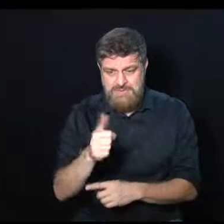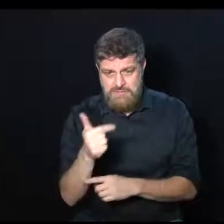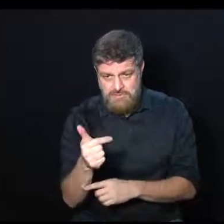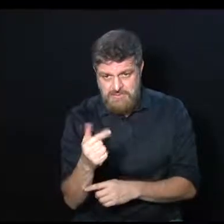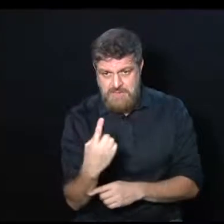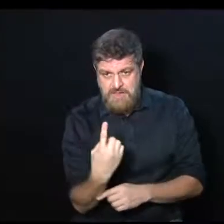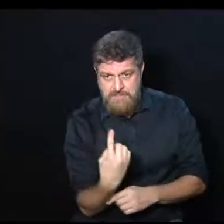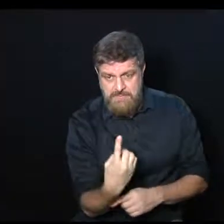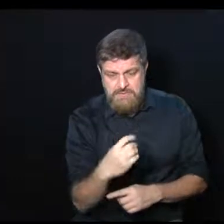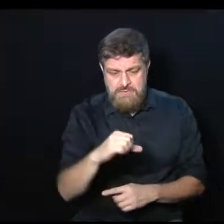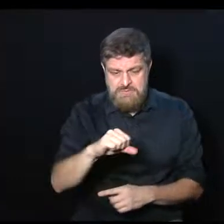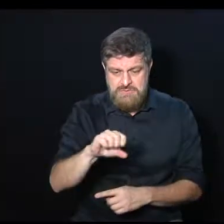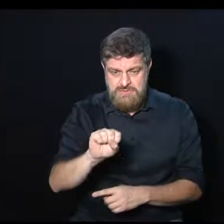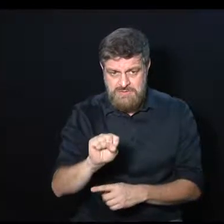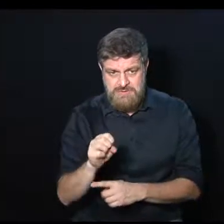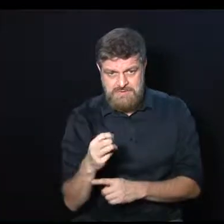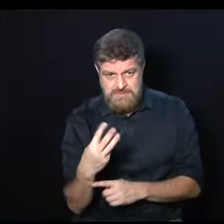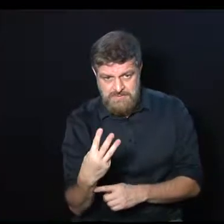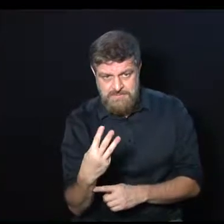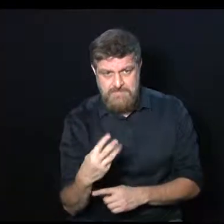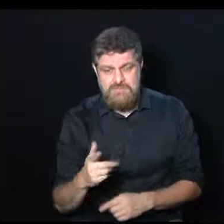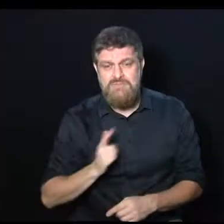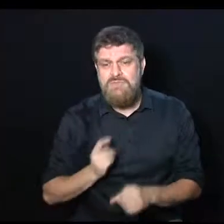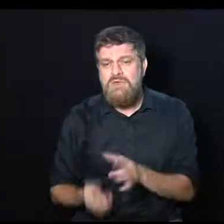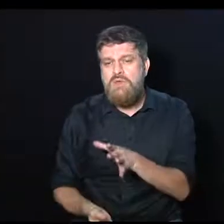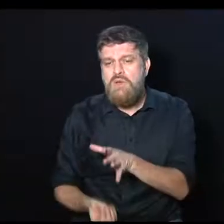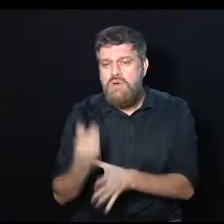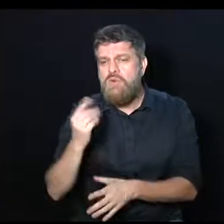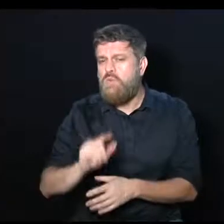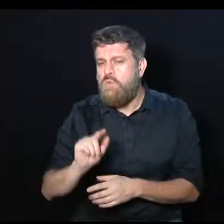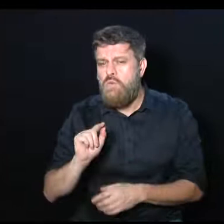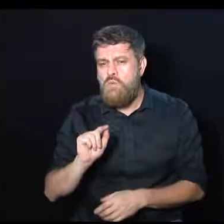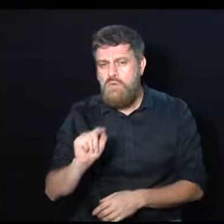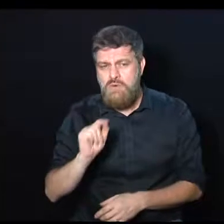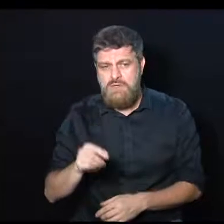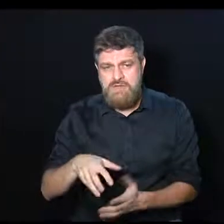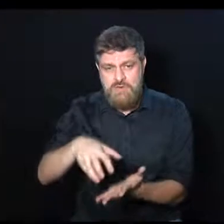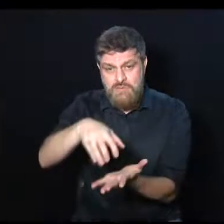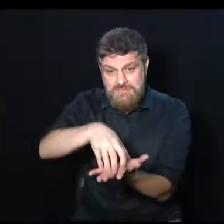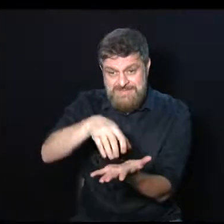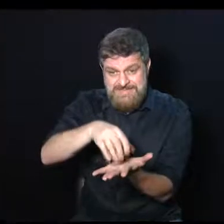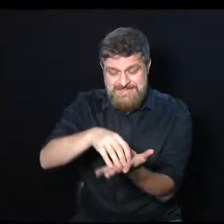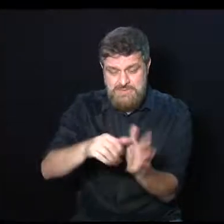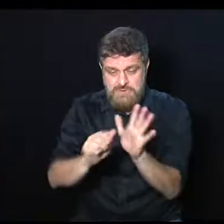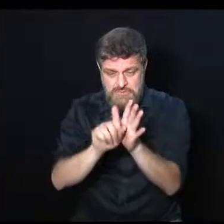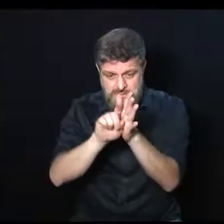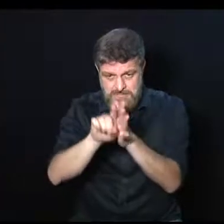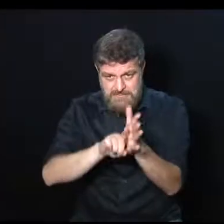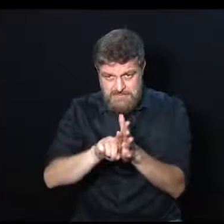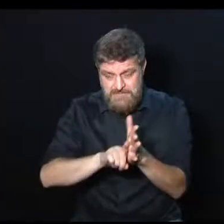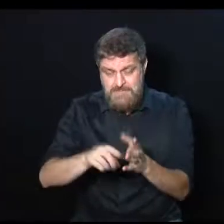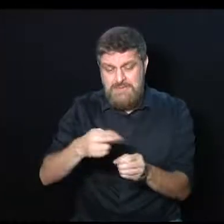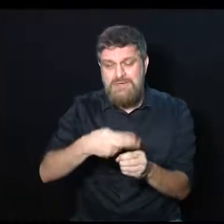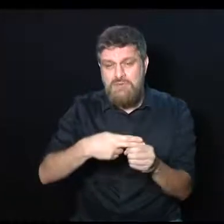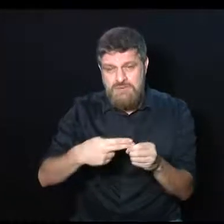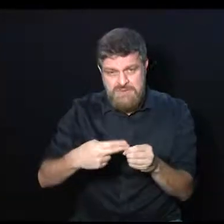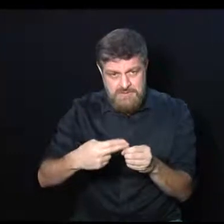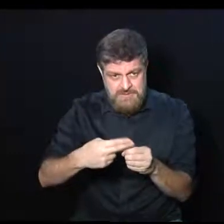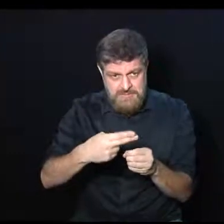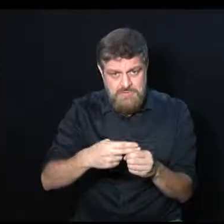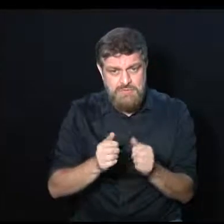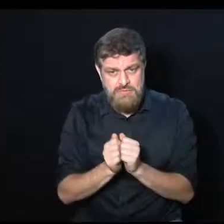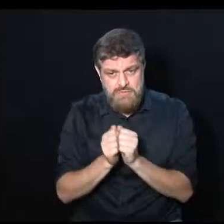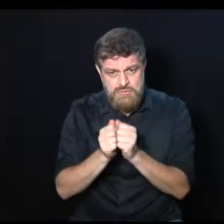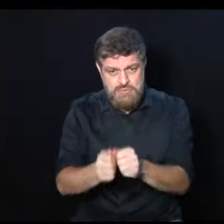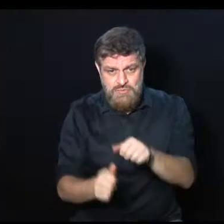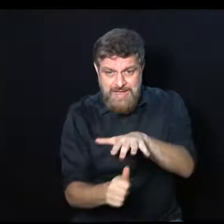1983, o professor Ronan José Vieira, ele cria o Centro de Controle de Intoxicações da Unicamp, uma ação junto à